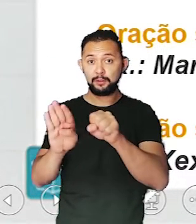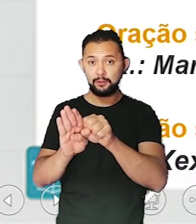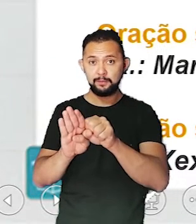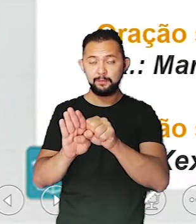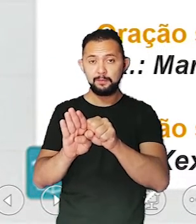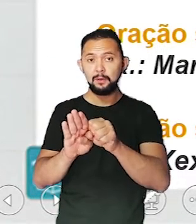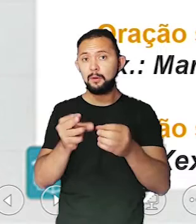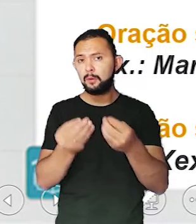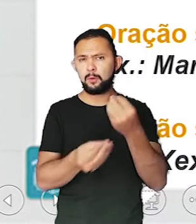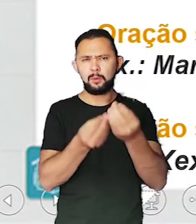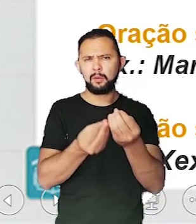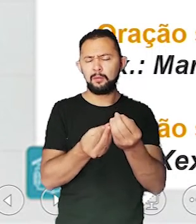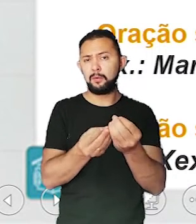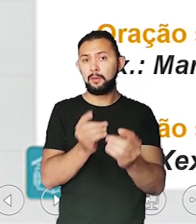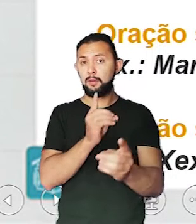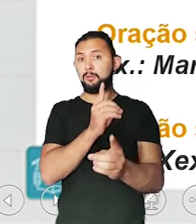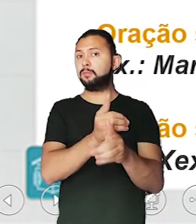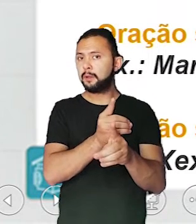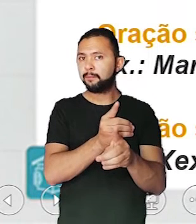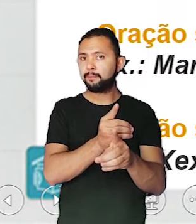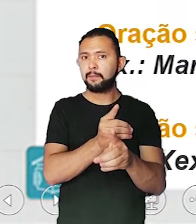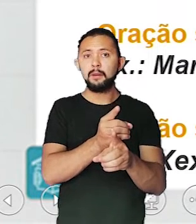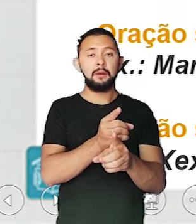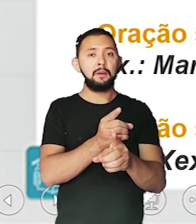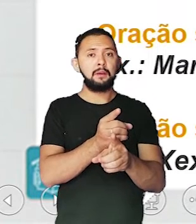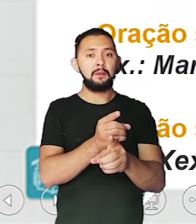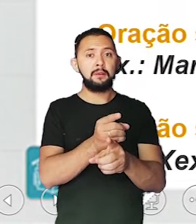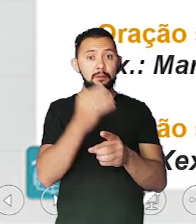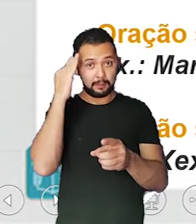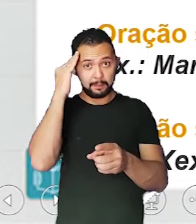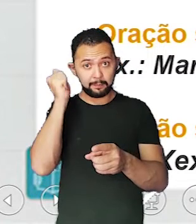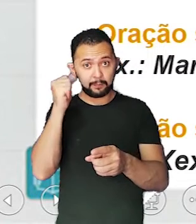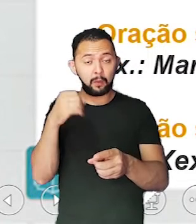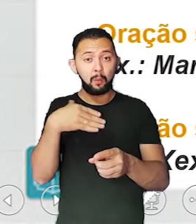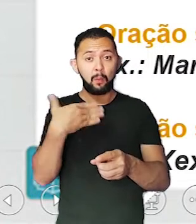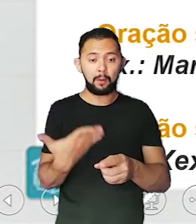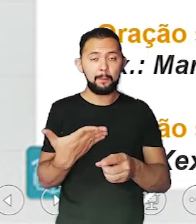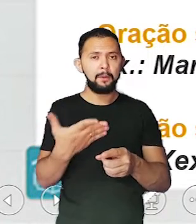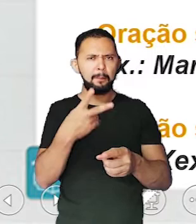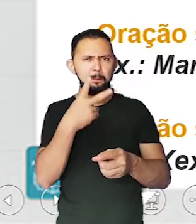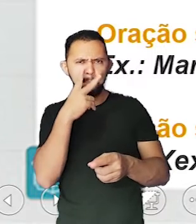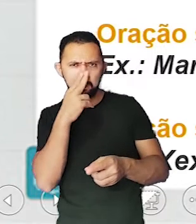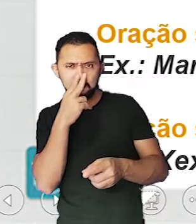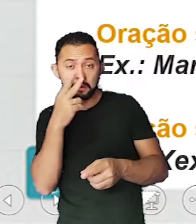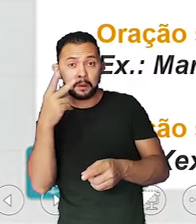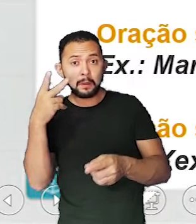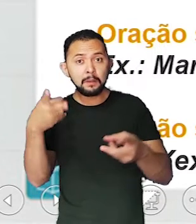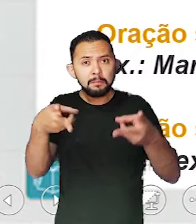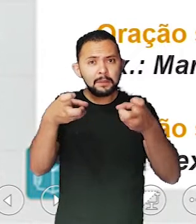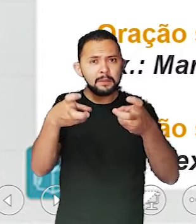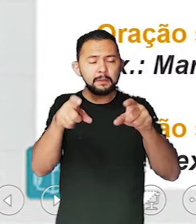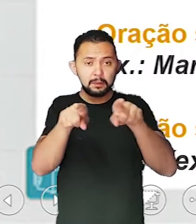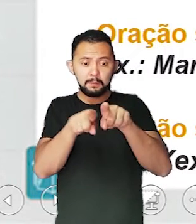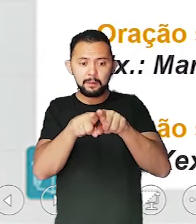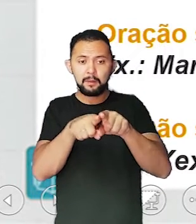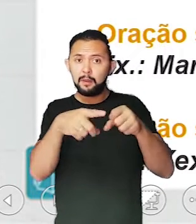professor? É justamente por essa estrutura. O verbo que vai estar na oração principal vai ser um verbo de ligação. O verbo